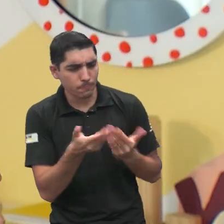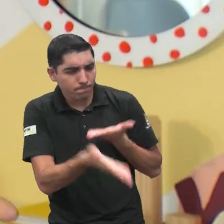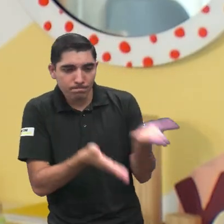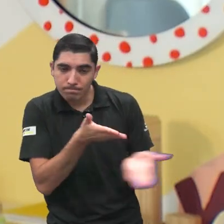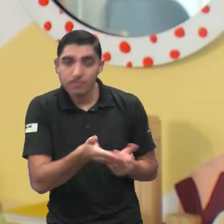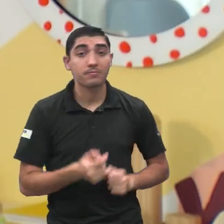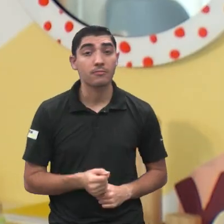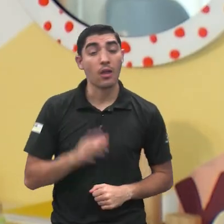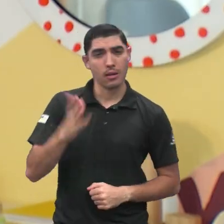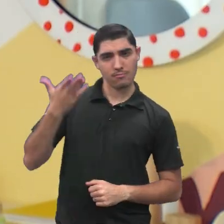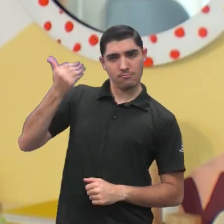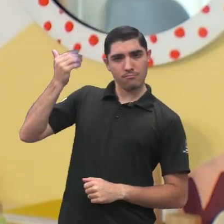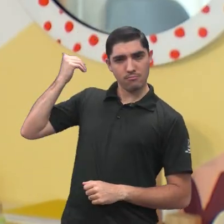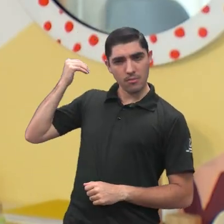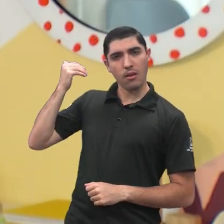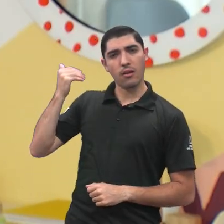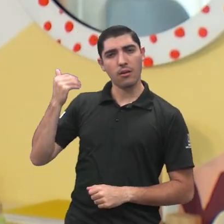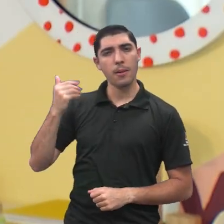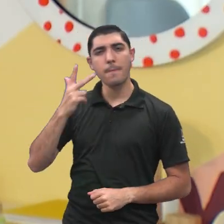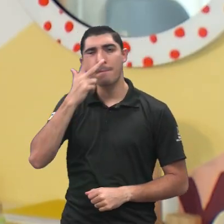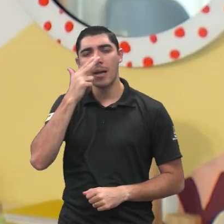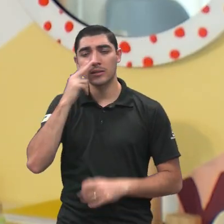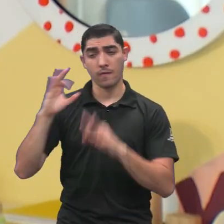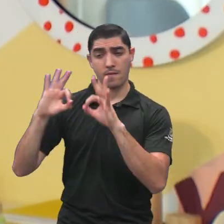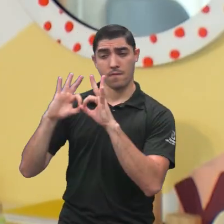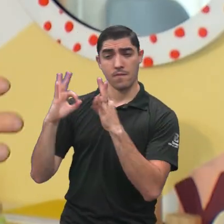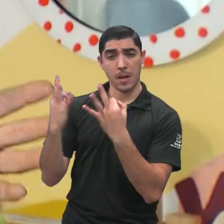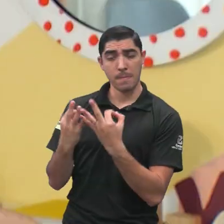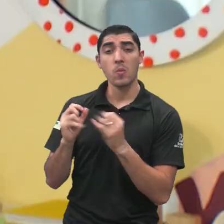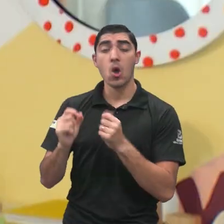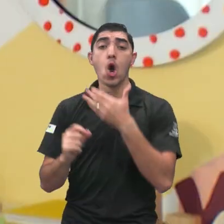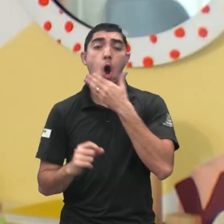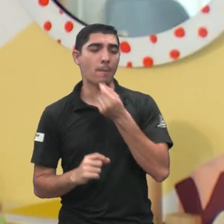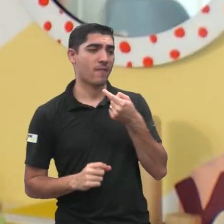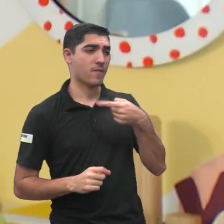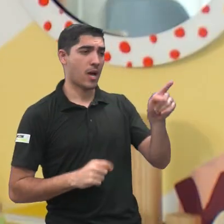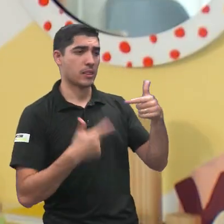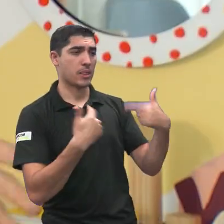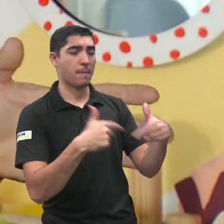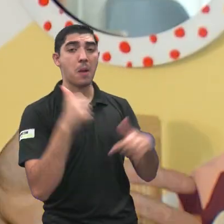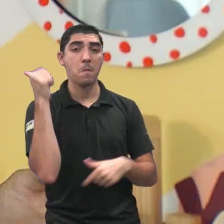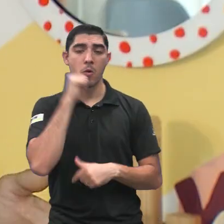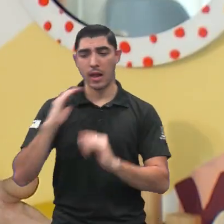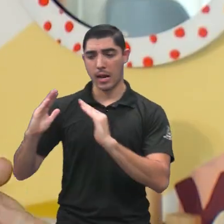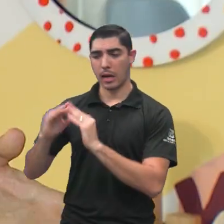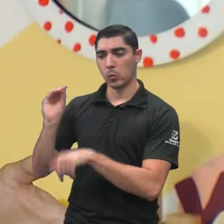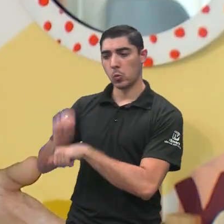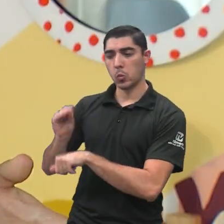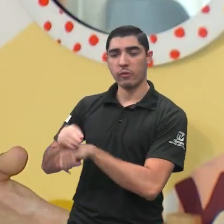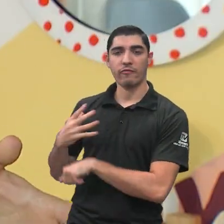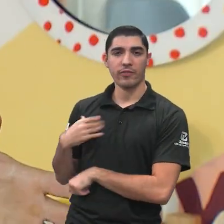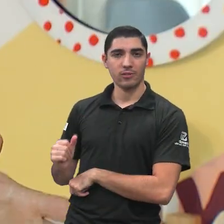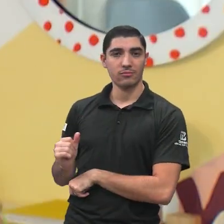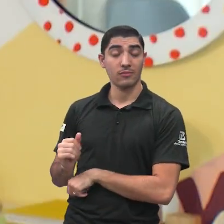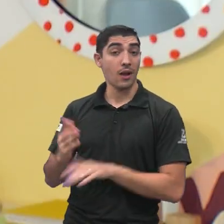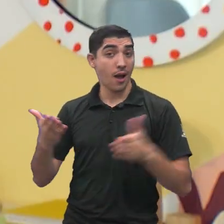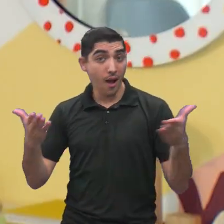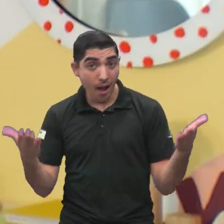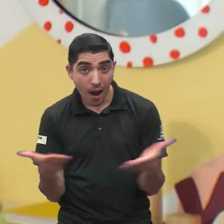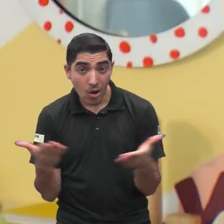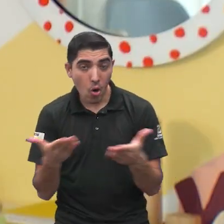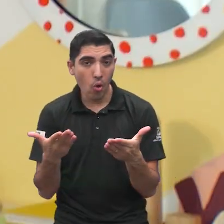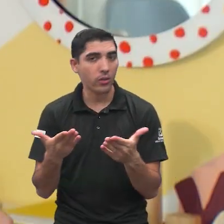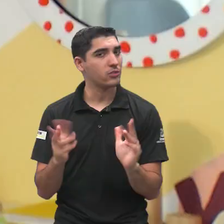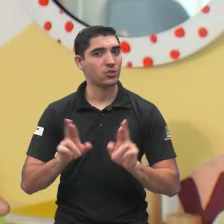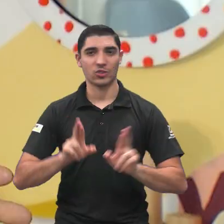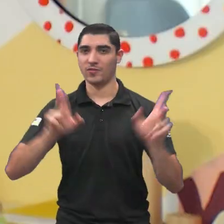atrás, normalmente existia uma estrutura familiar onde o homem ia trabalhar e a mulher cuidava da casa e dos filhos. Hoje em dia